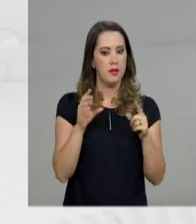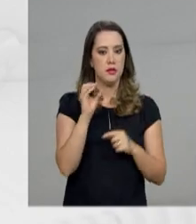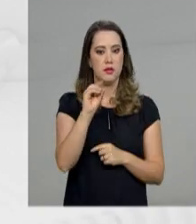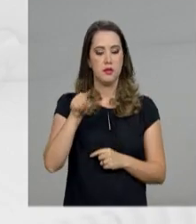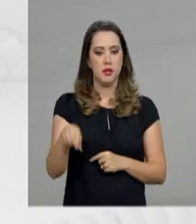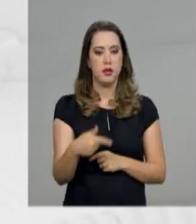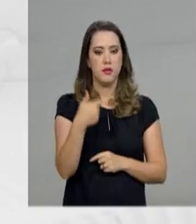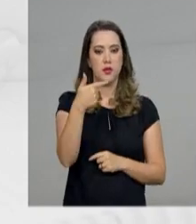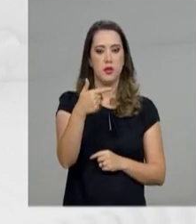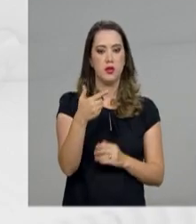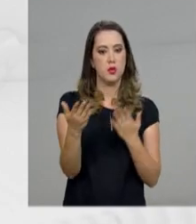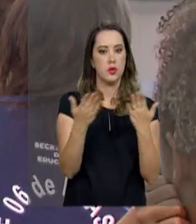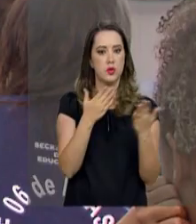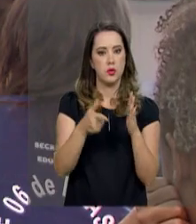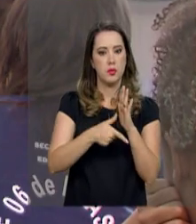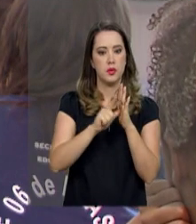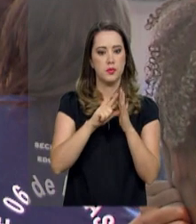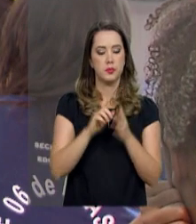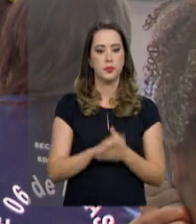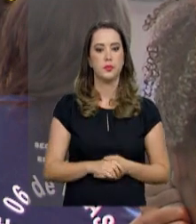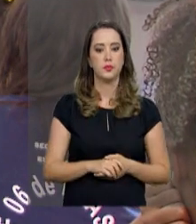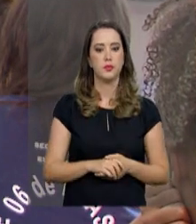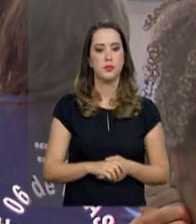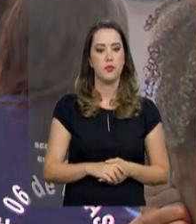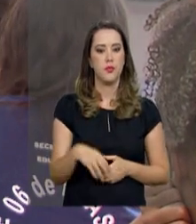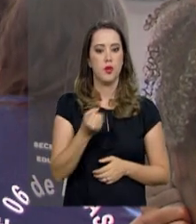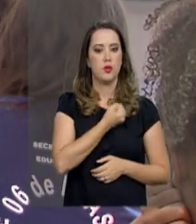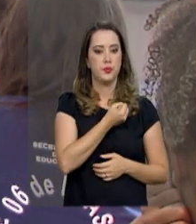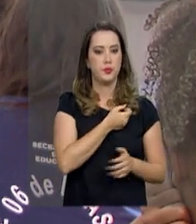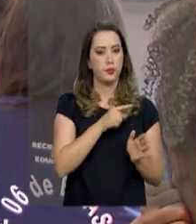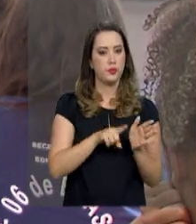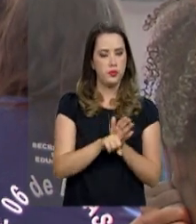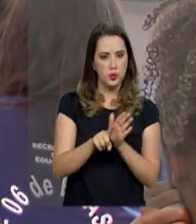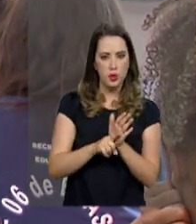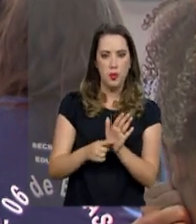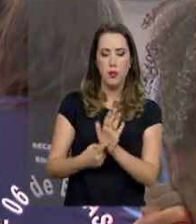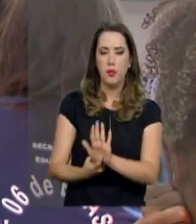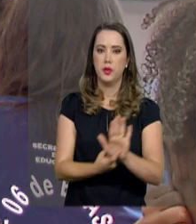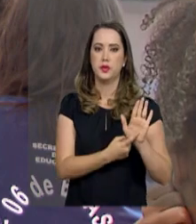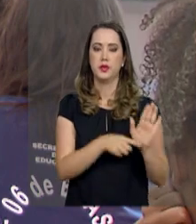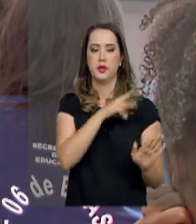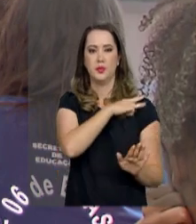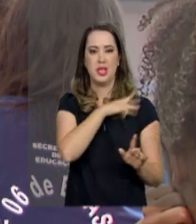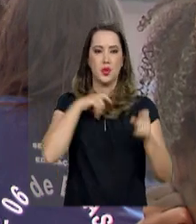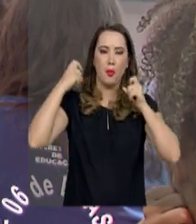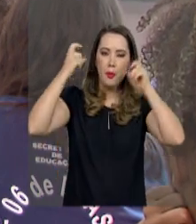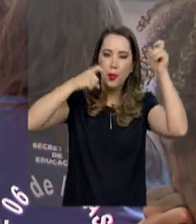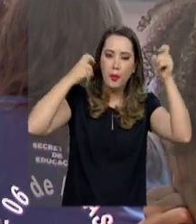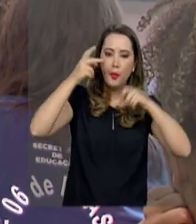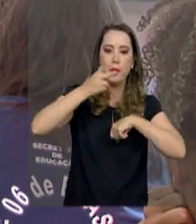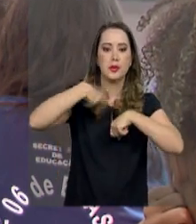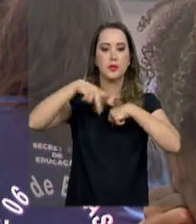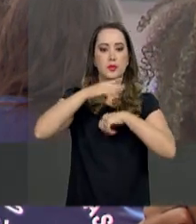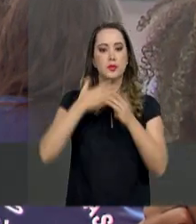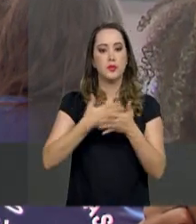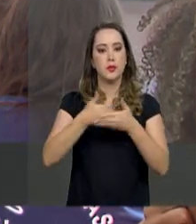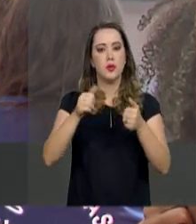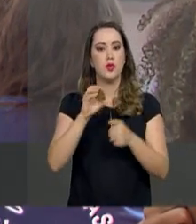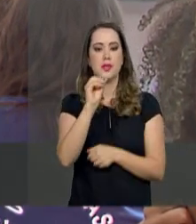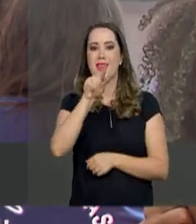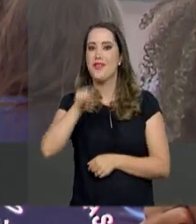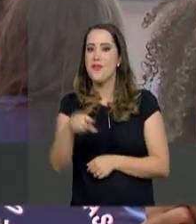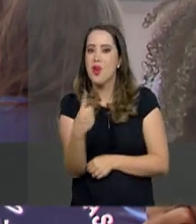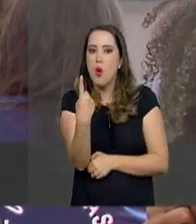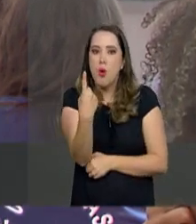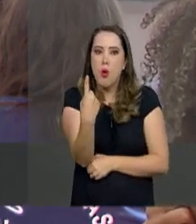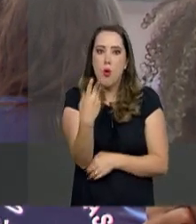0,2 acima da última edição. Segundo os dados do IDEB, o ensino médio é a fase que mais preocupa no país. Melhorou 0,1 em